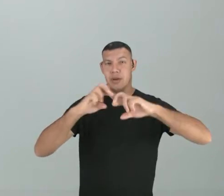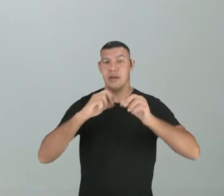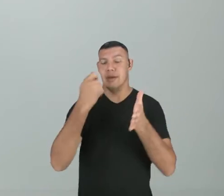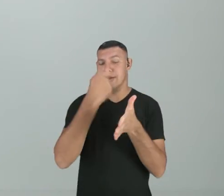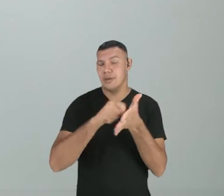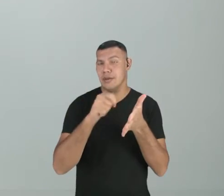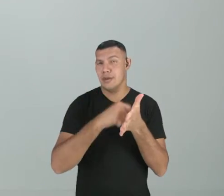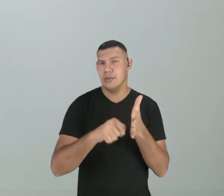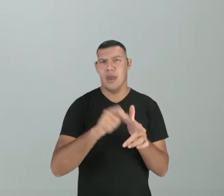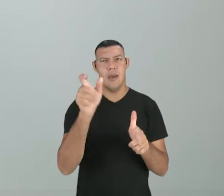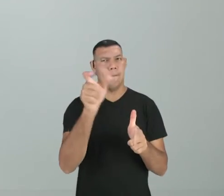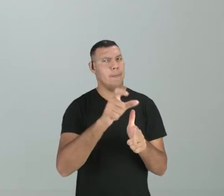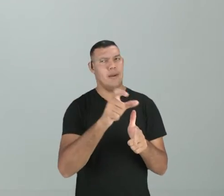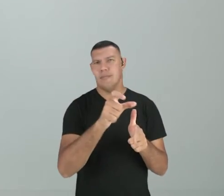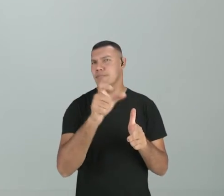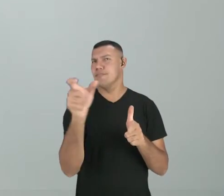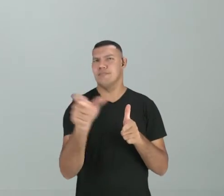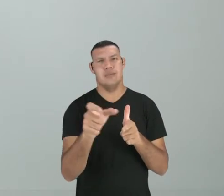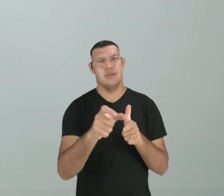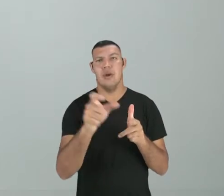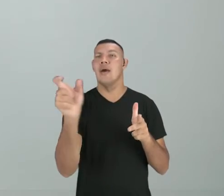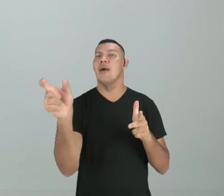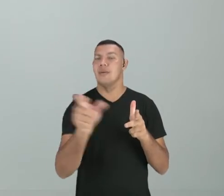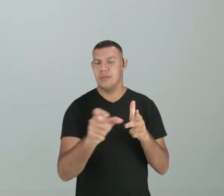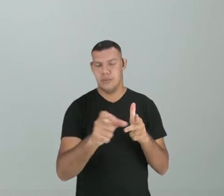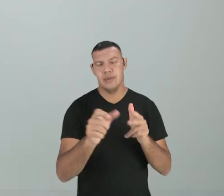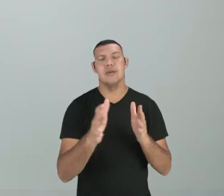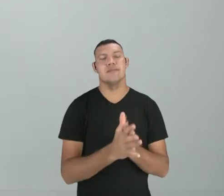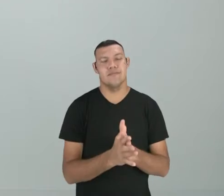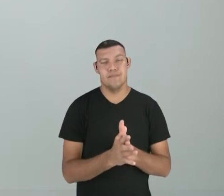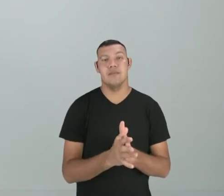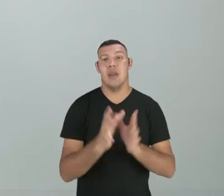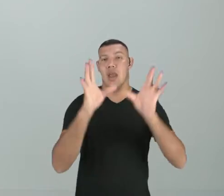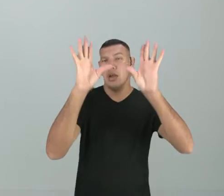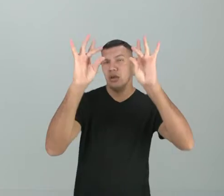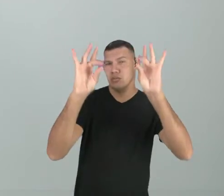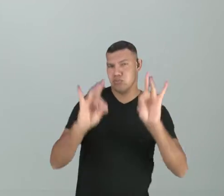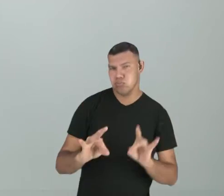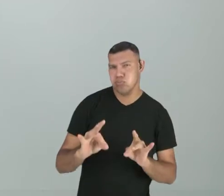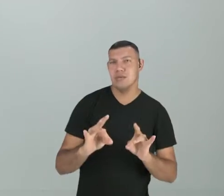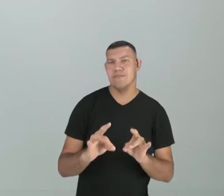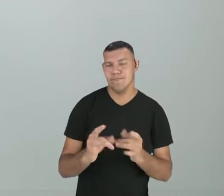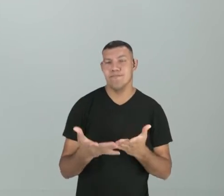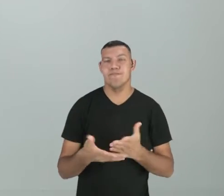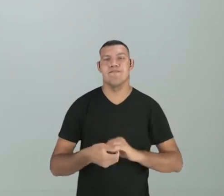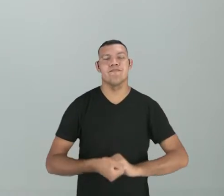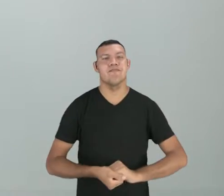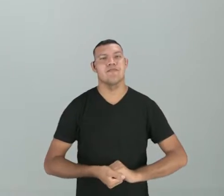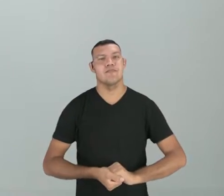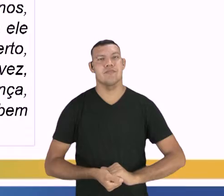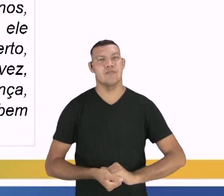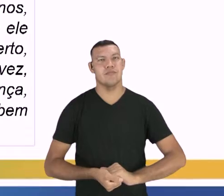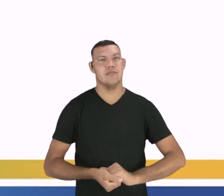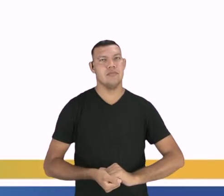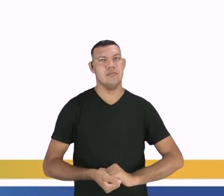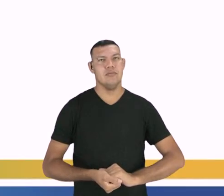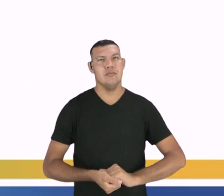em que ele está descrevendo a cena que ele está vendo. Vamos lá continuar.